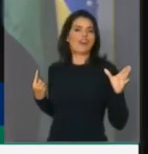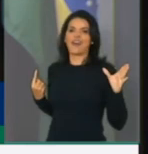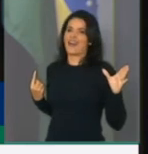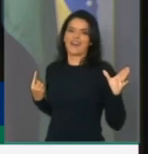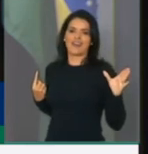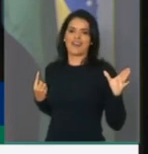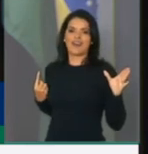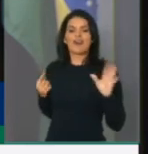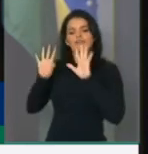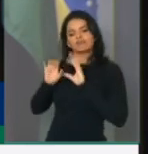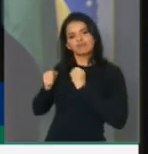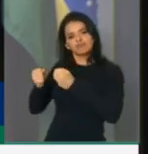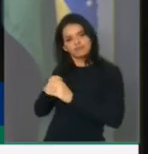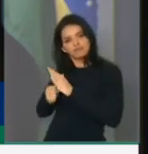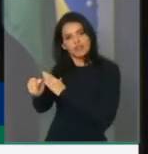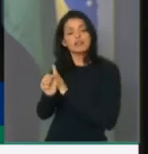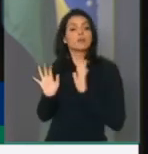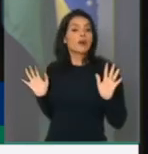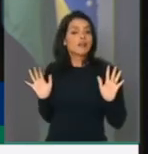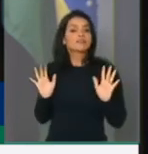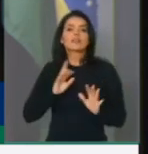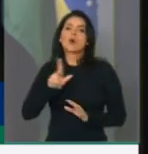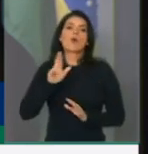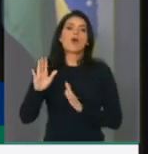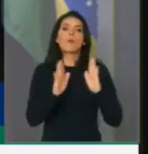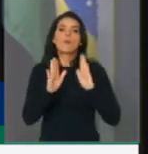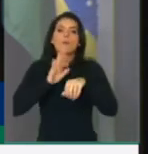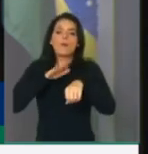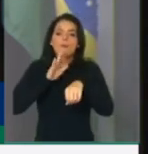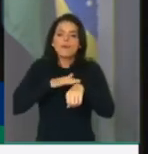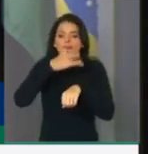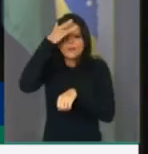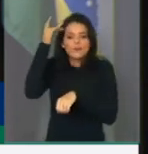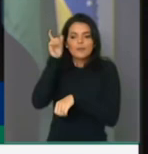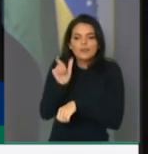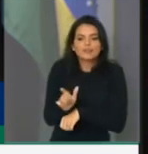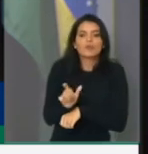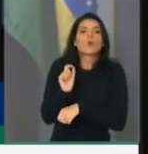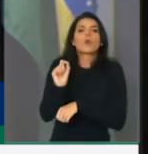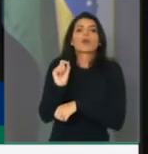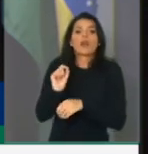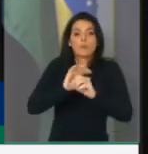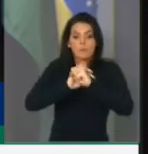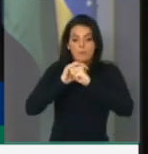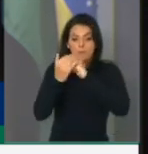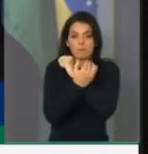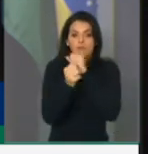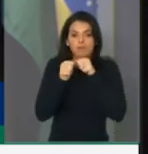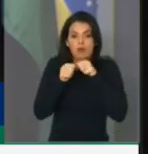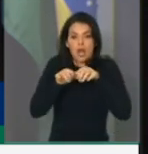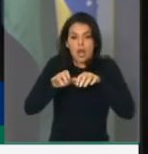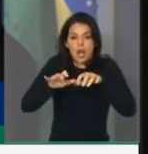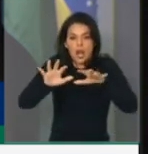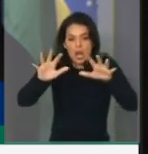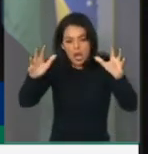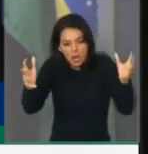convívio da sociedade e não no momento em que a uma pandemia estamos